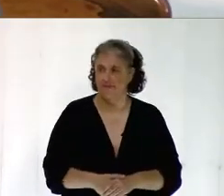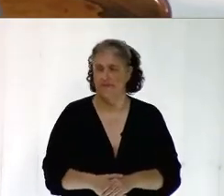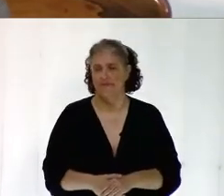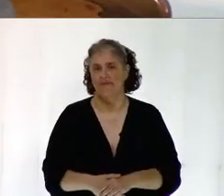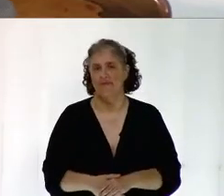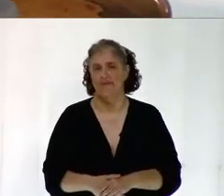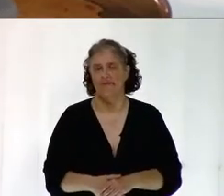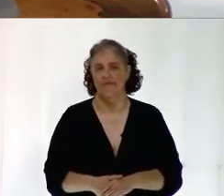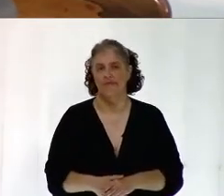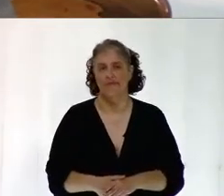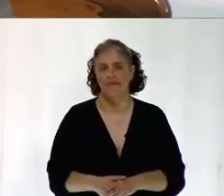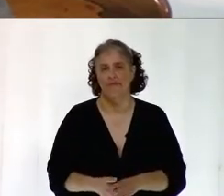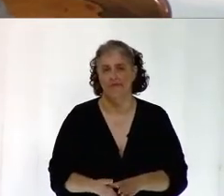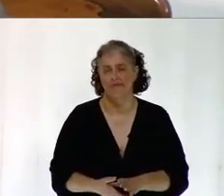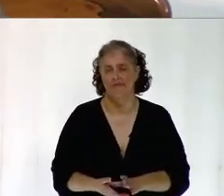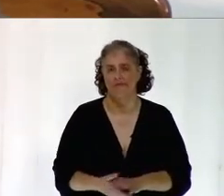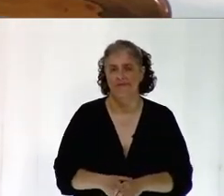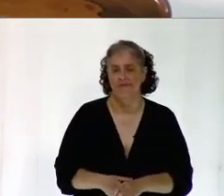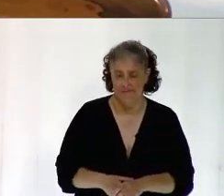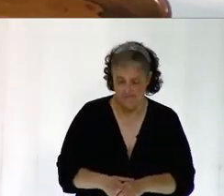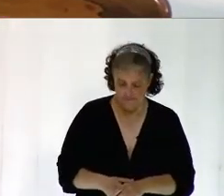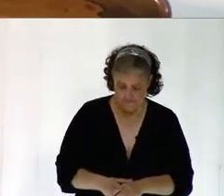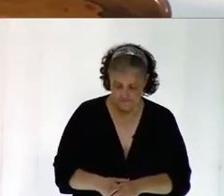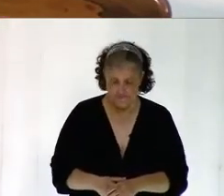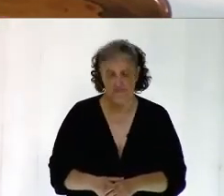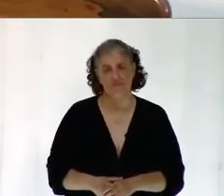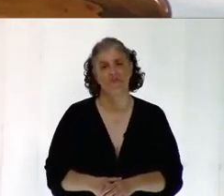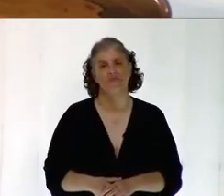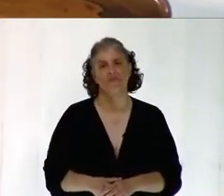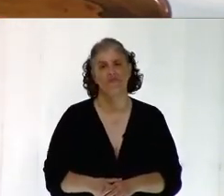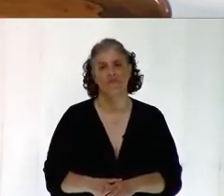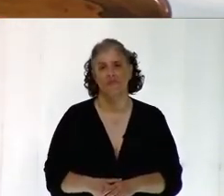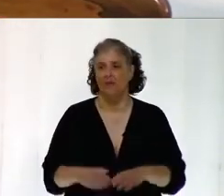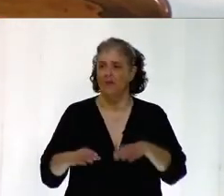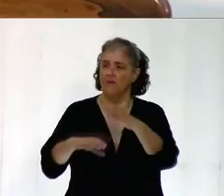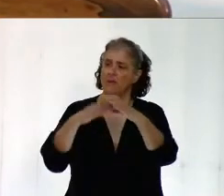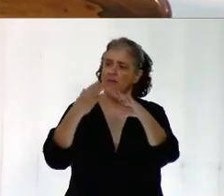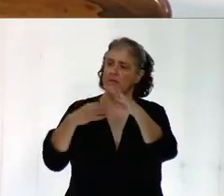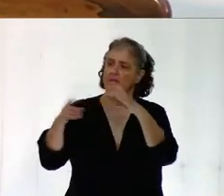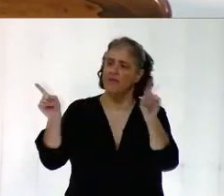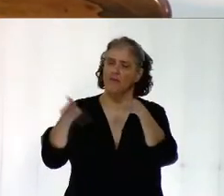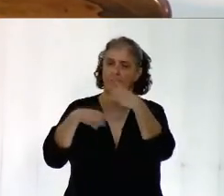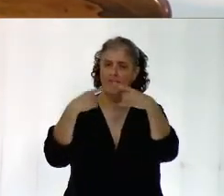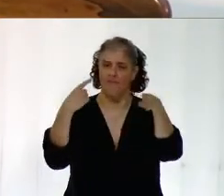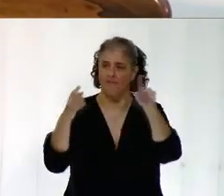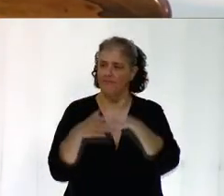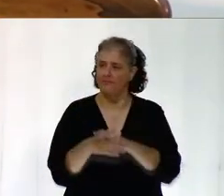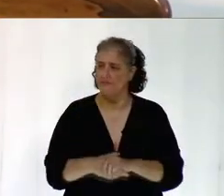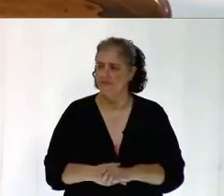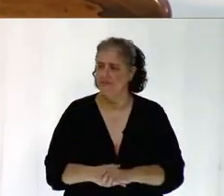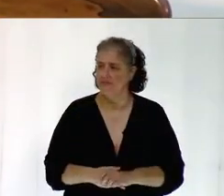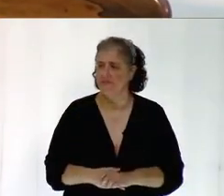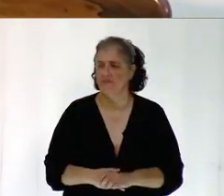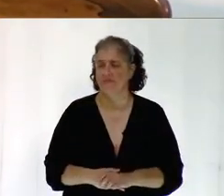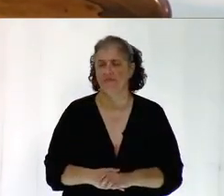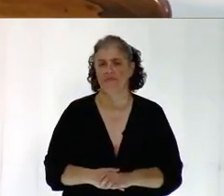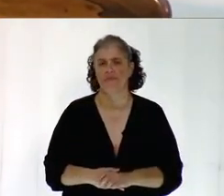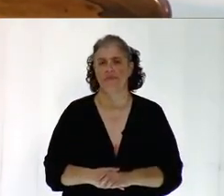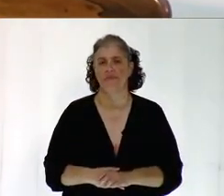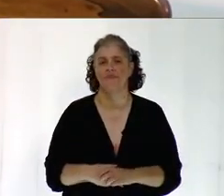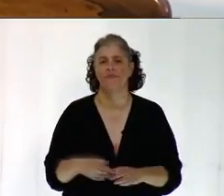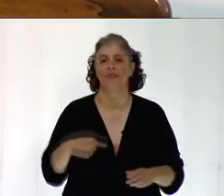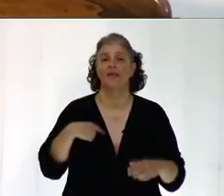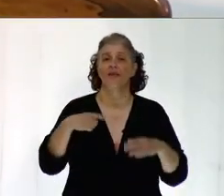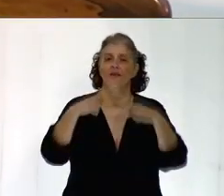é é e vamos cantar uma canção eu sei que você está pensativo eu